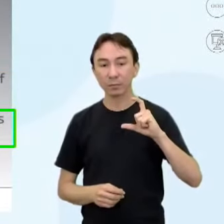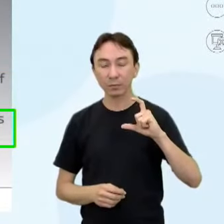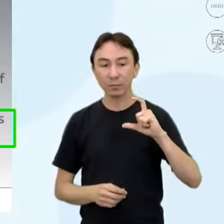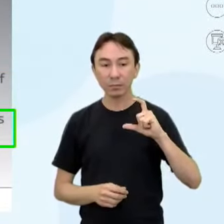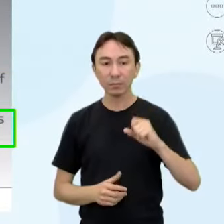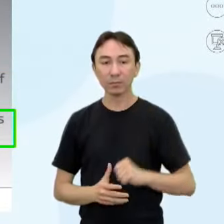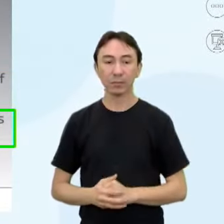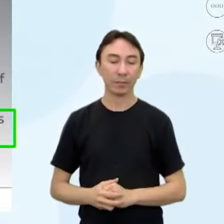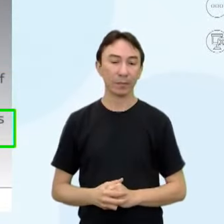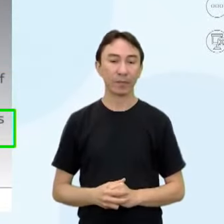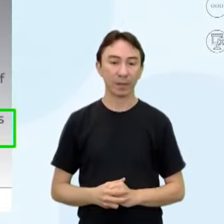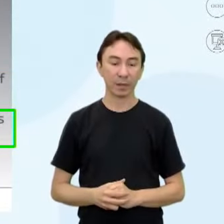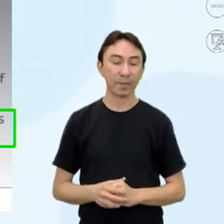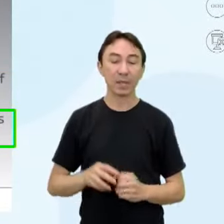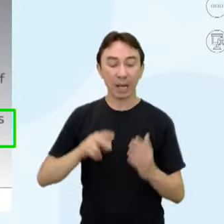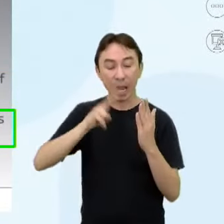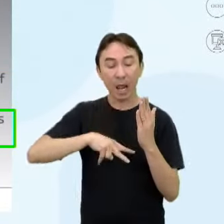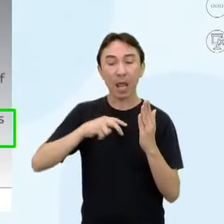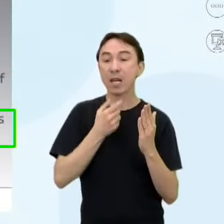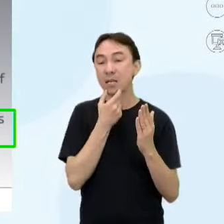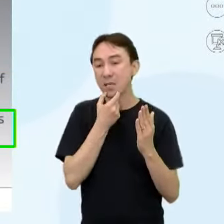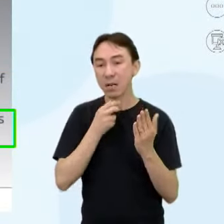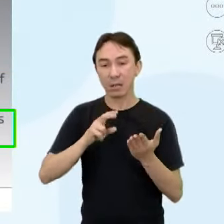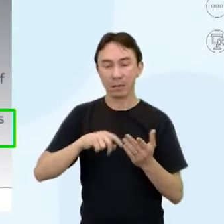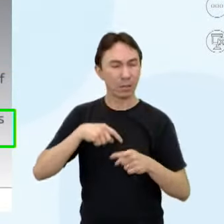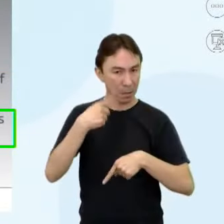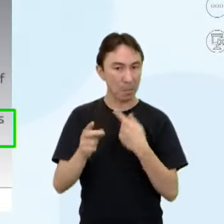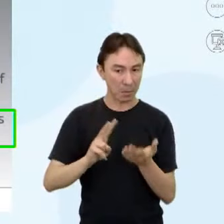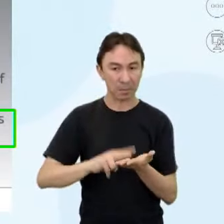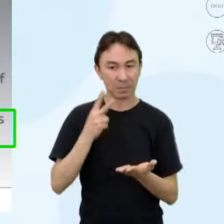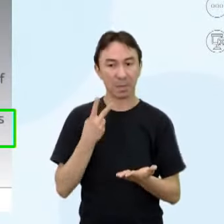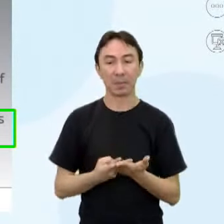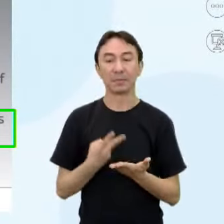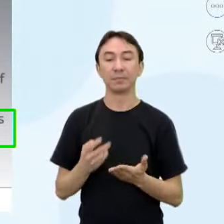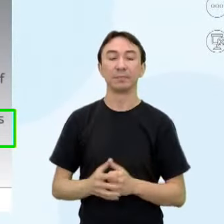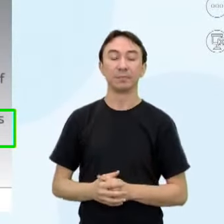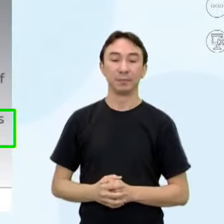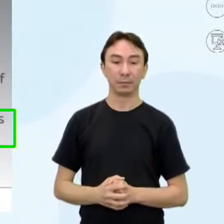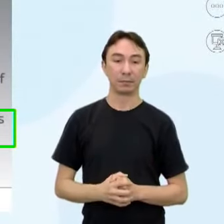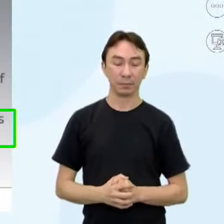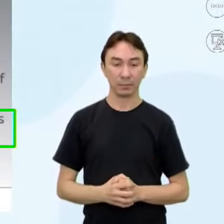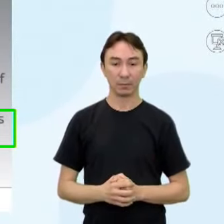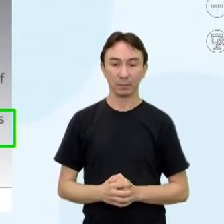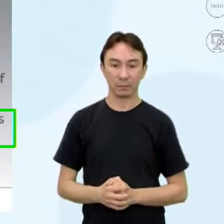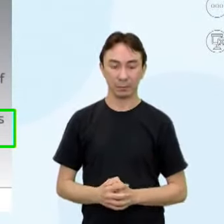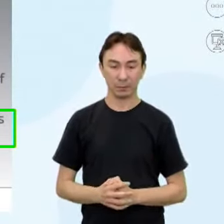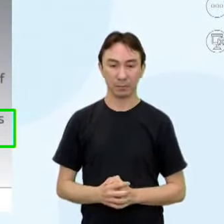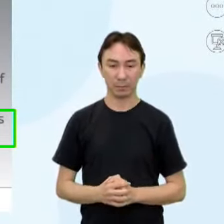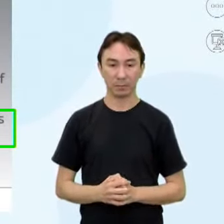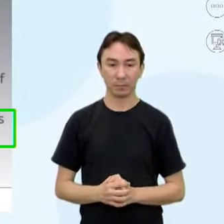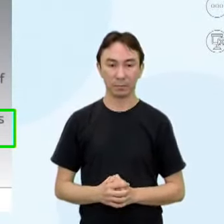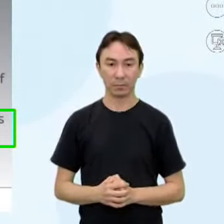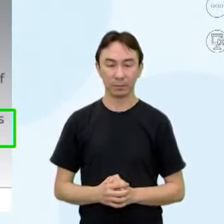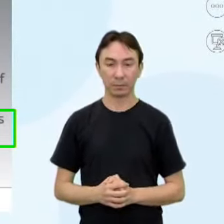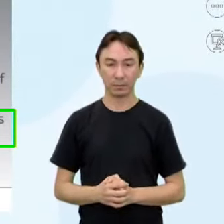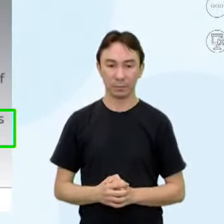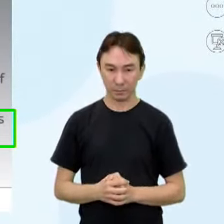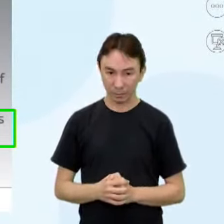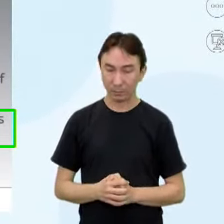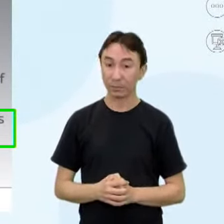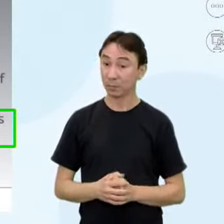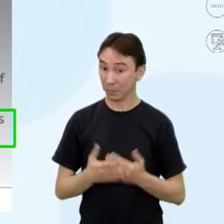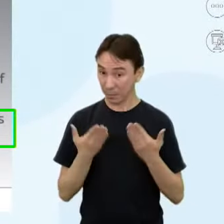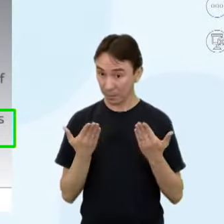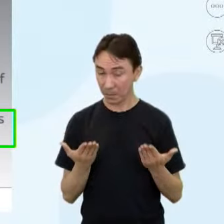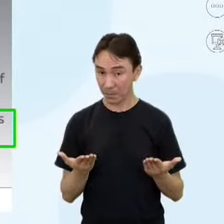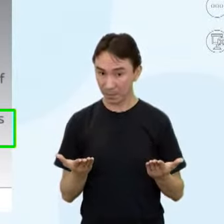According to scientists, its rocky core is surrounded by a mantle of ice. Então, de acordo